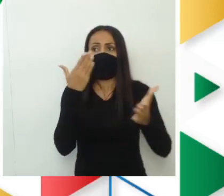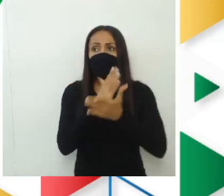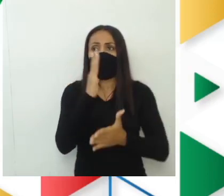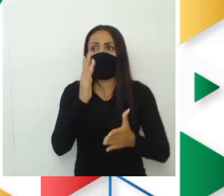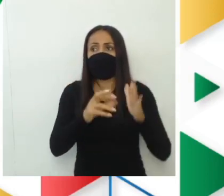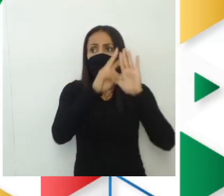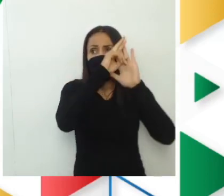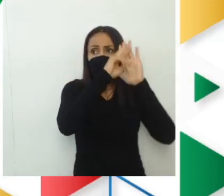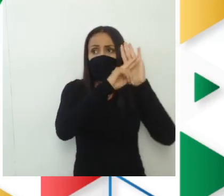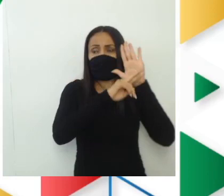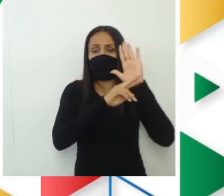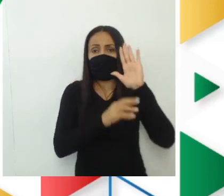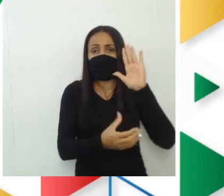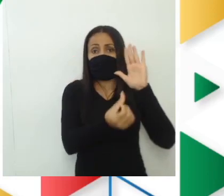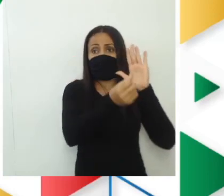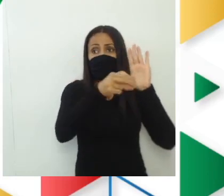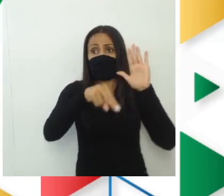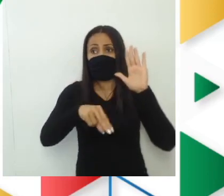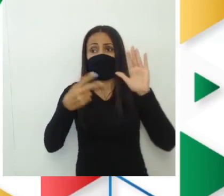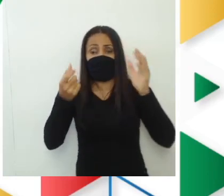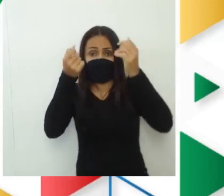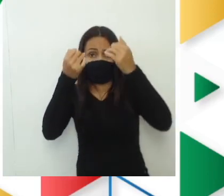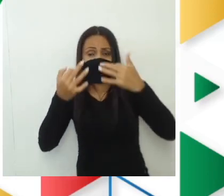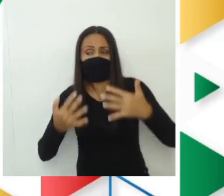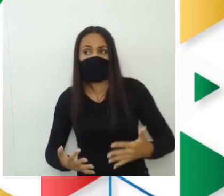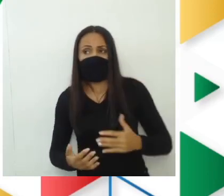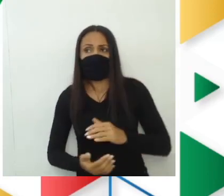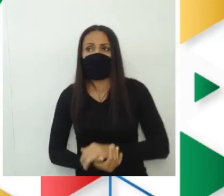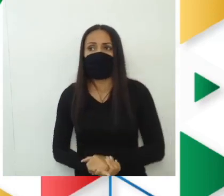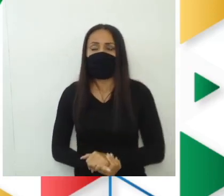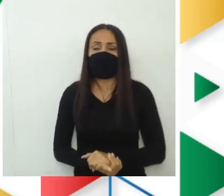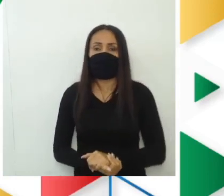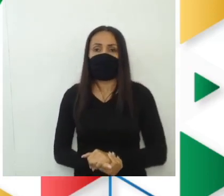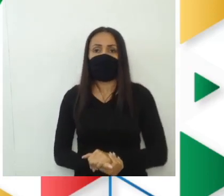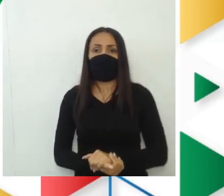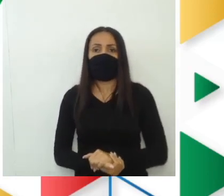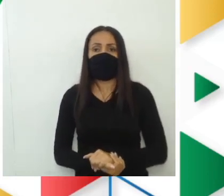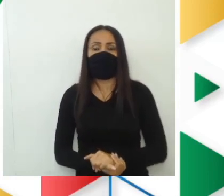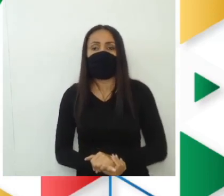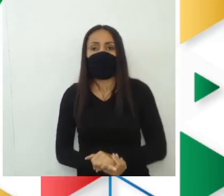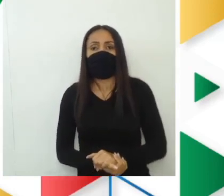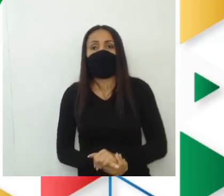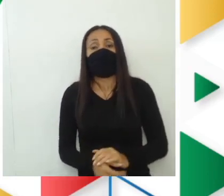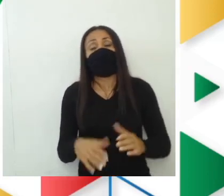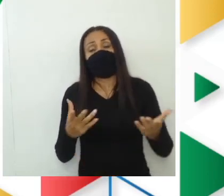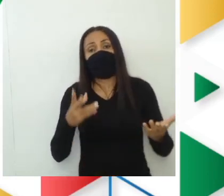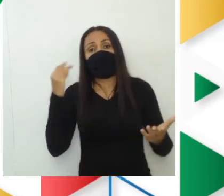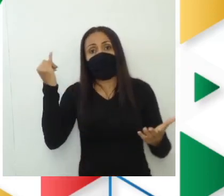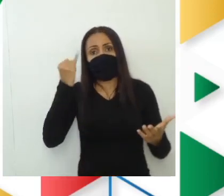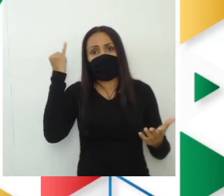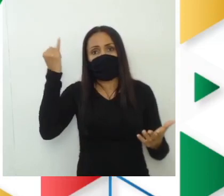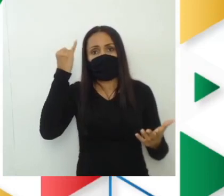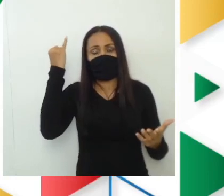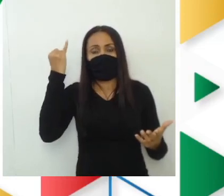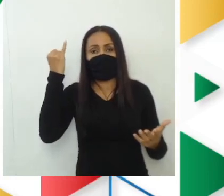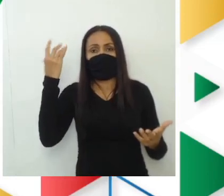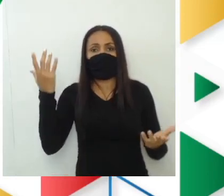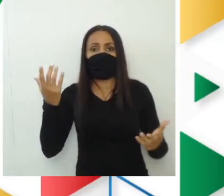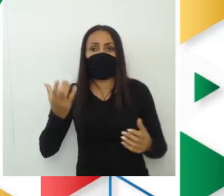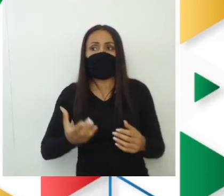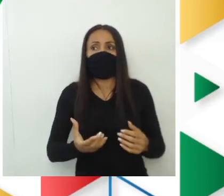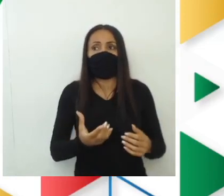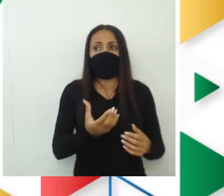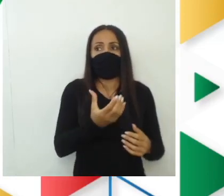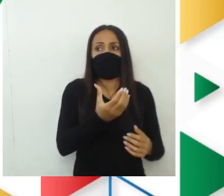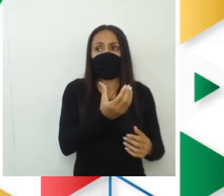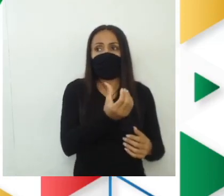são essas regras? Vou te explicar. Segundo a qual são necessários 6 zeros e não 3